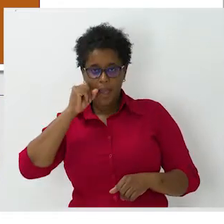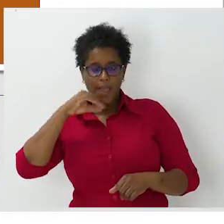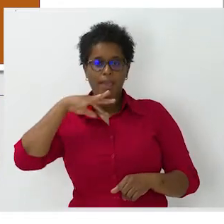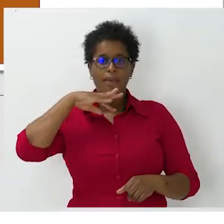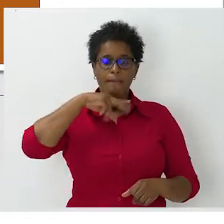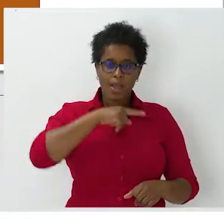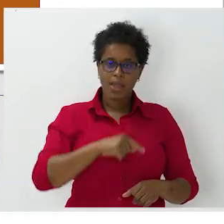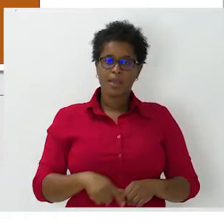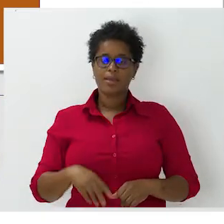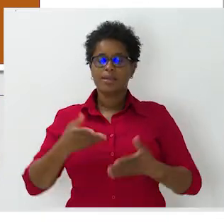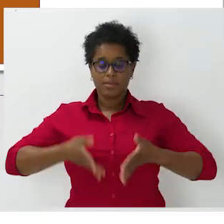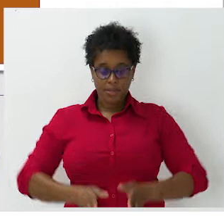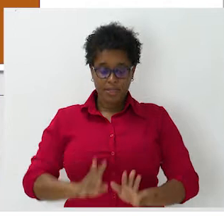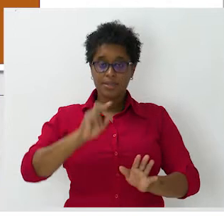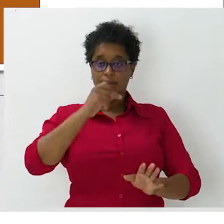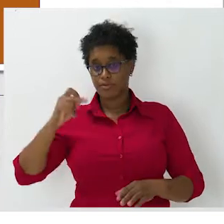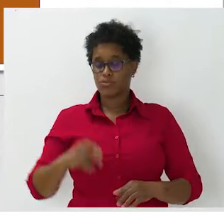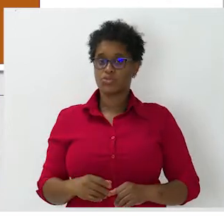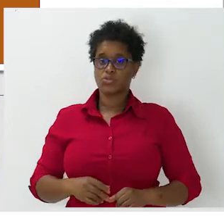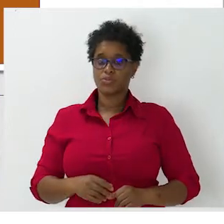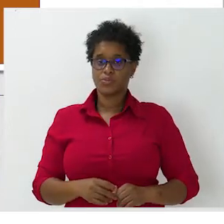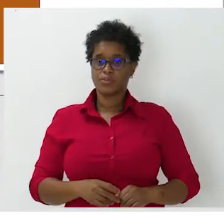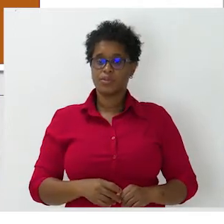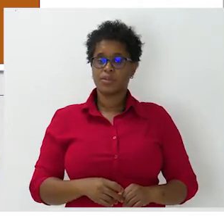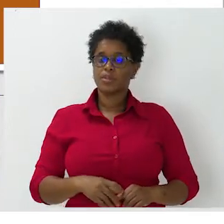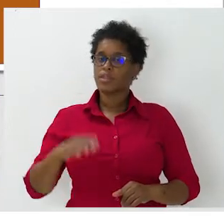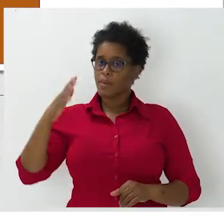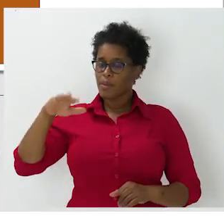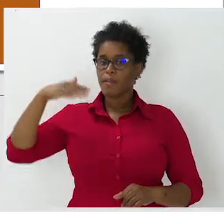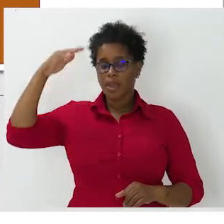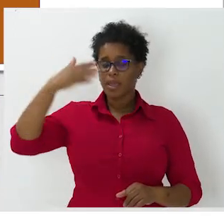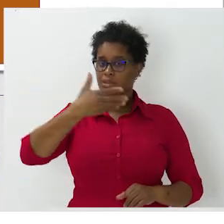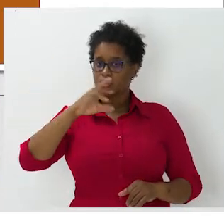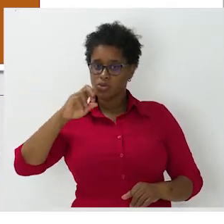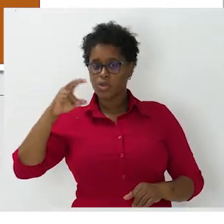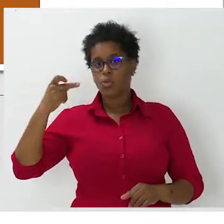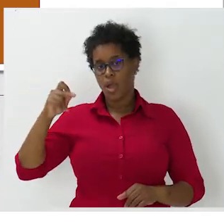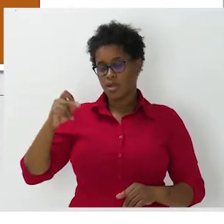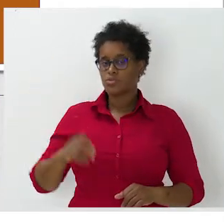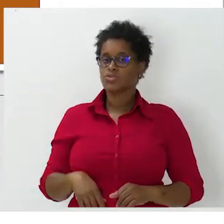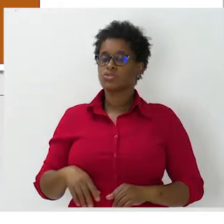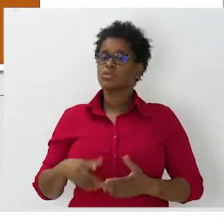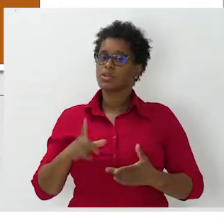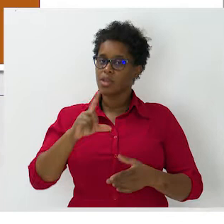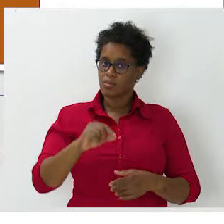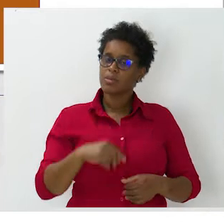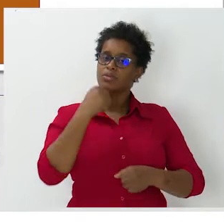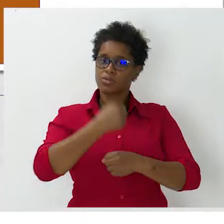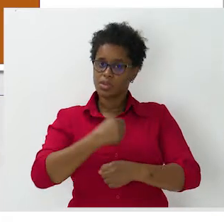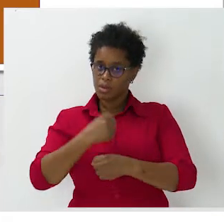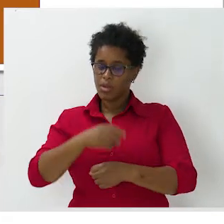e mãe atenienses, maiores de 18 anos e com